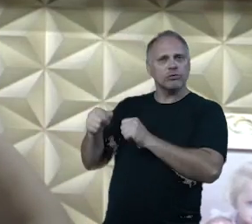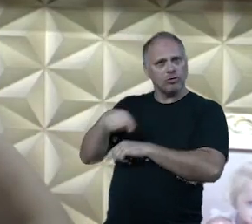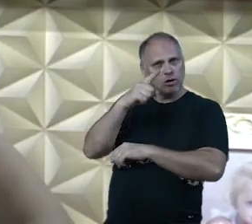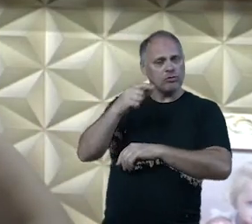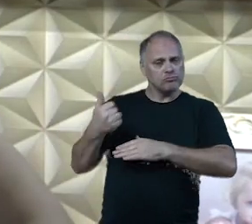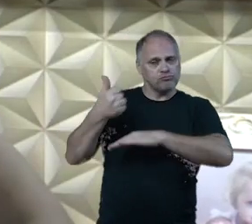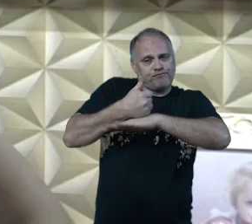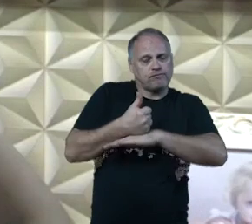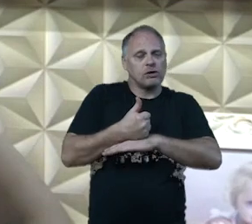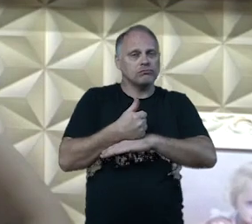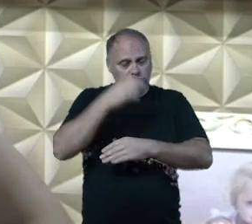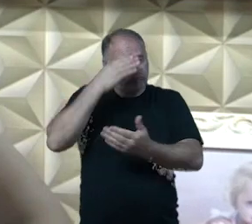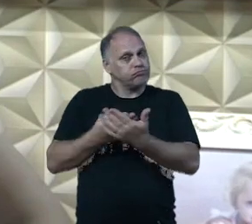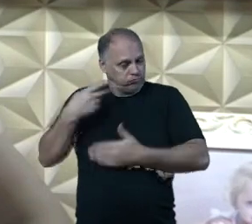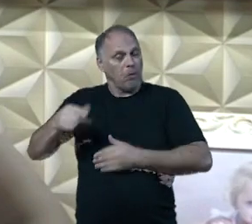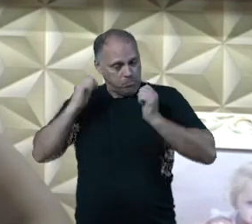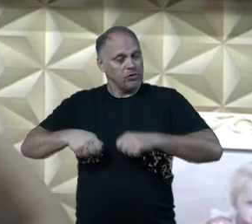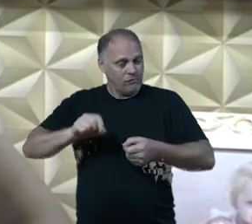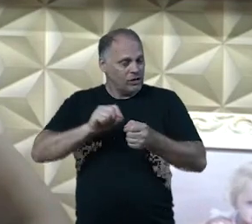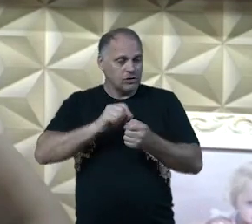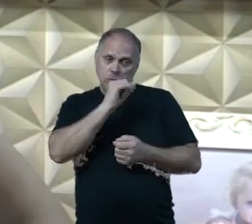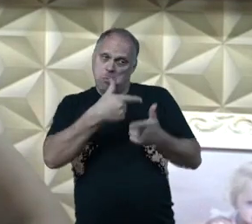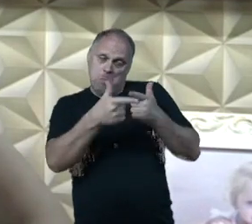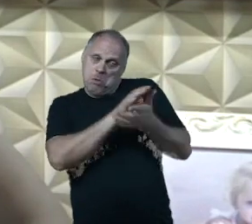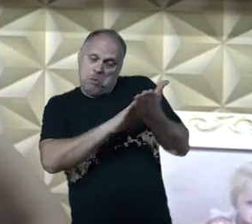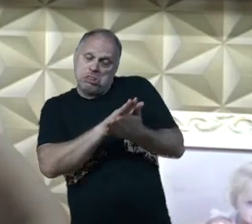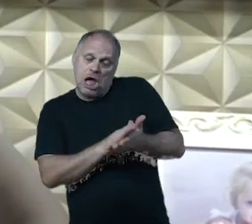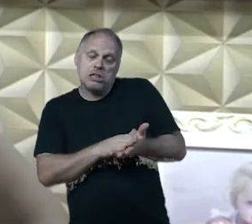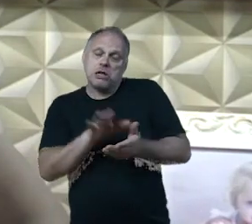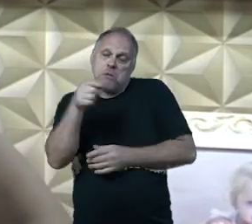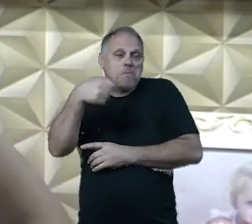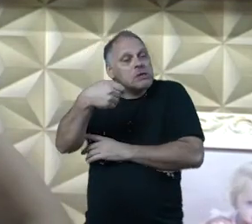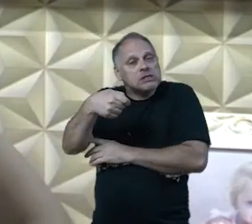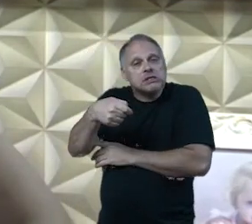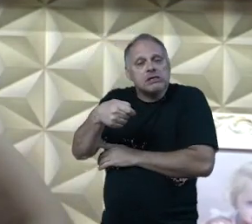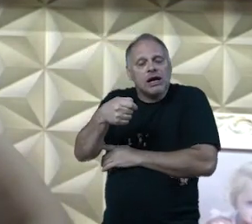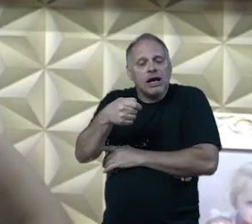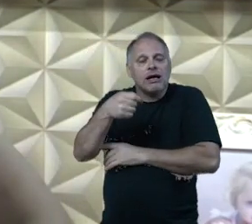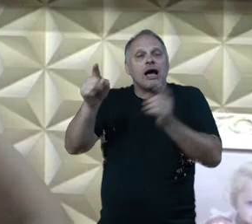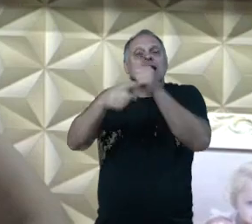disseram, não, tu pode, a gente confia na Natália, se vocês não se importarem, para a gente não precisar